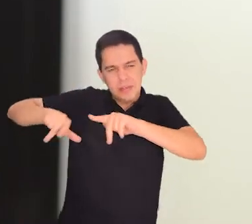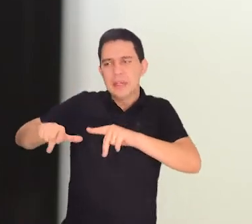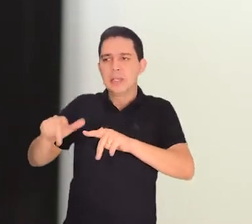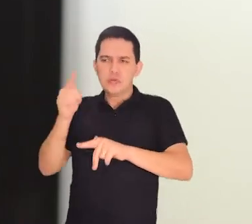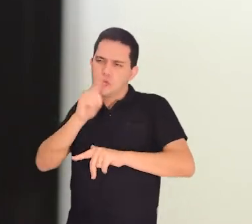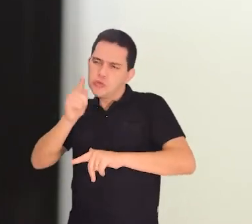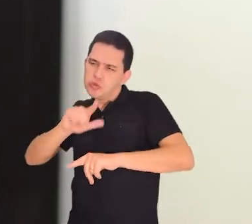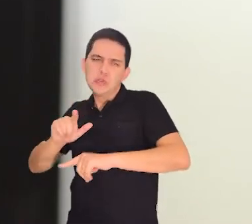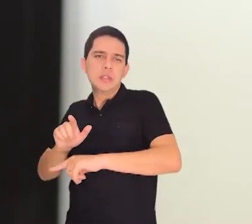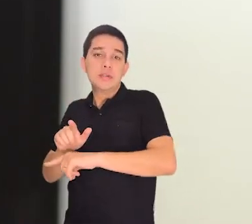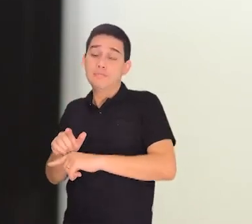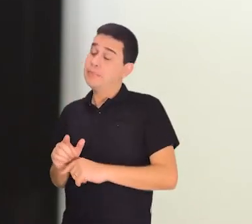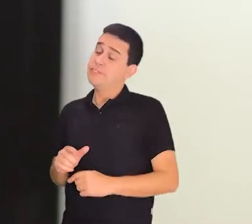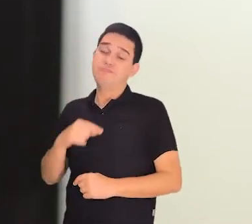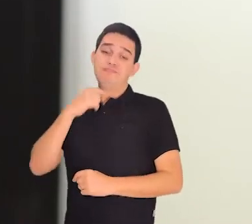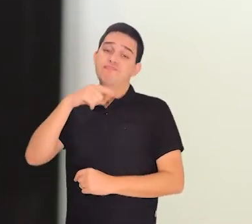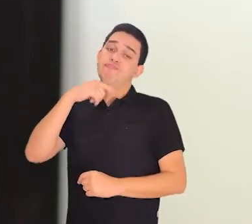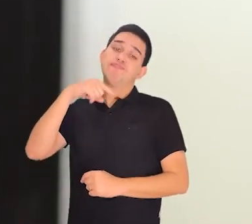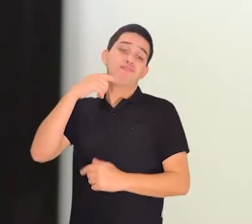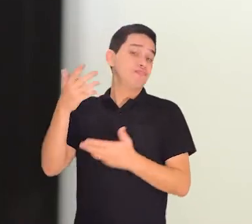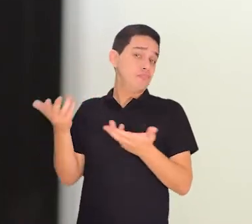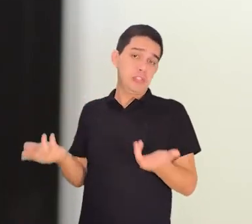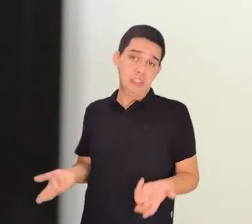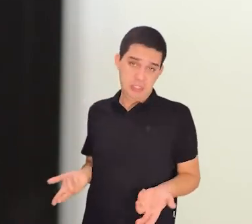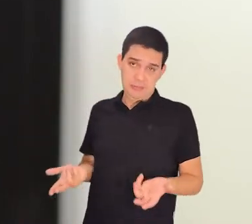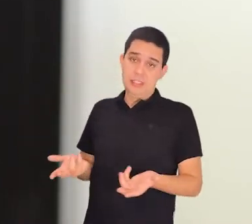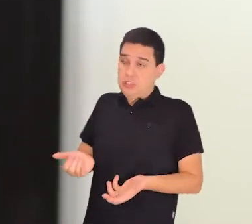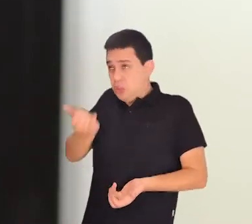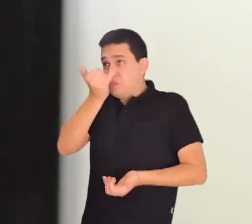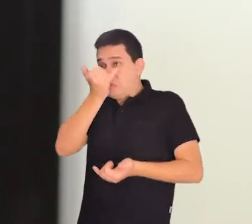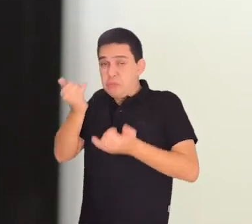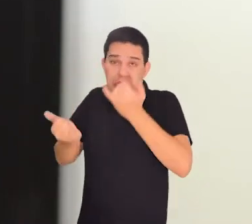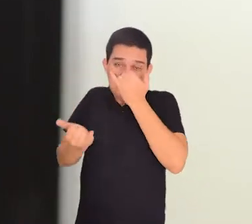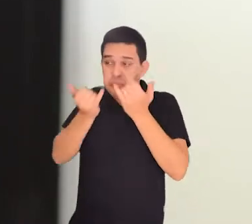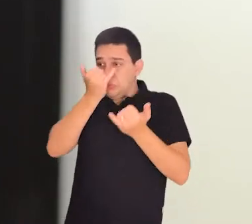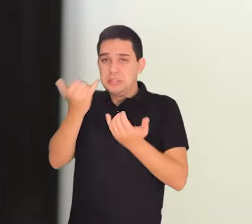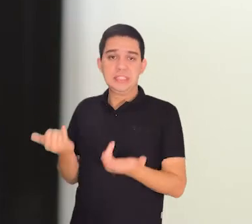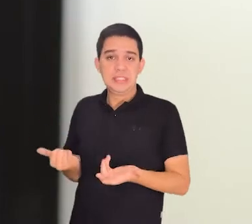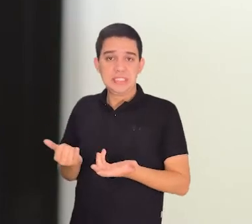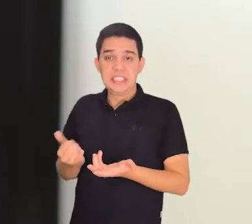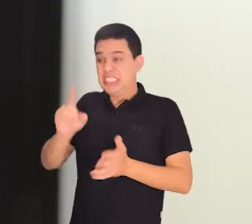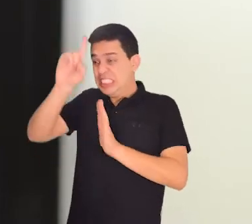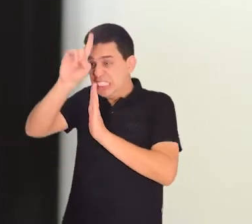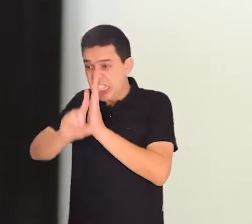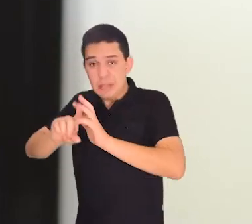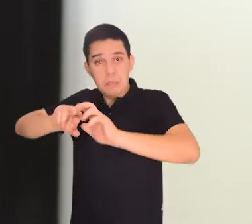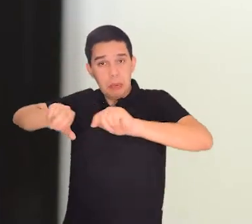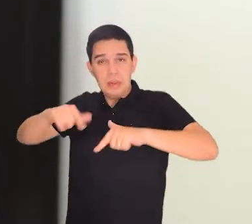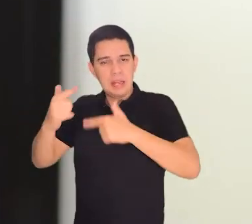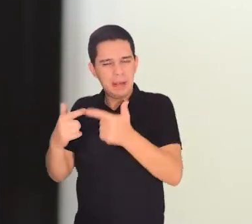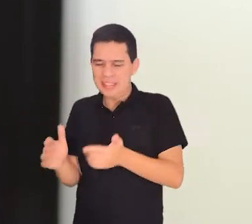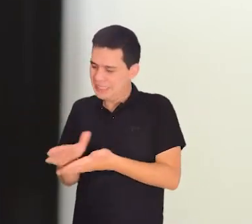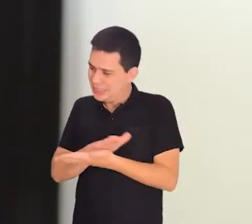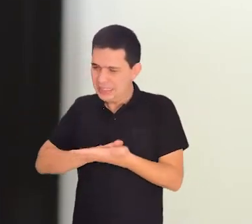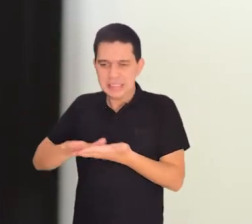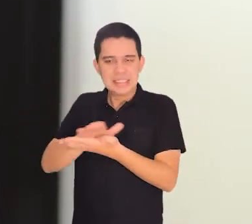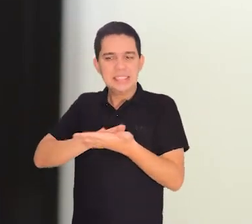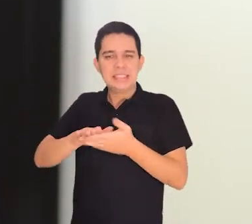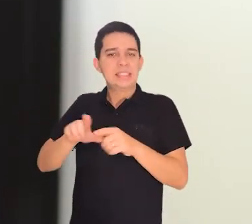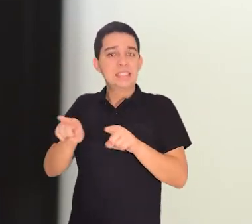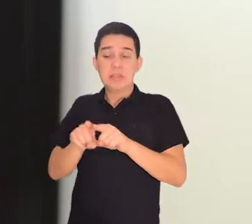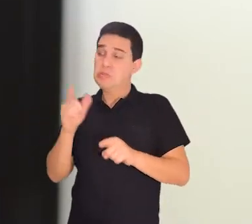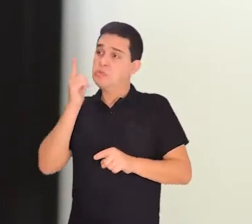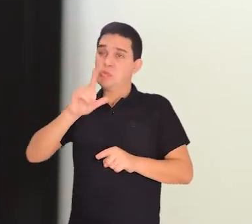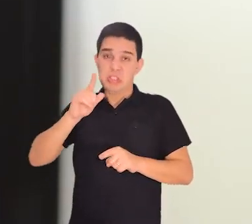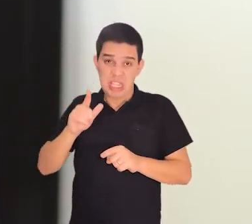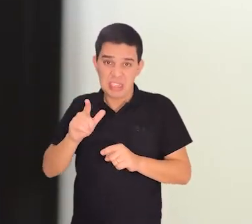forma, de uma situação de prejuízo, sem o recebimento desses direitos trabalhistas e também sem a